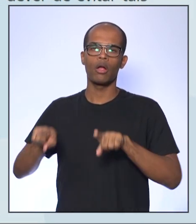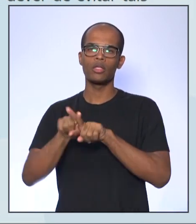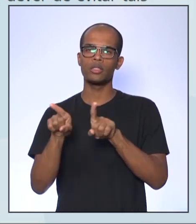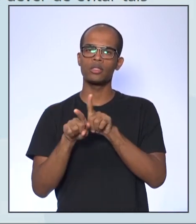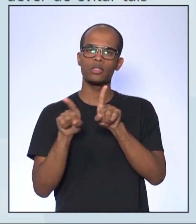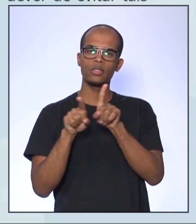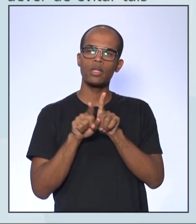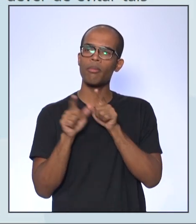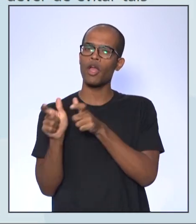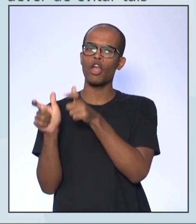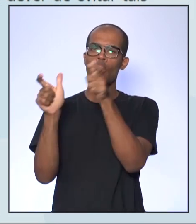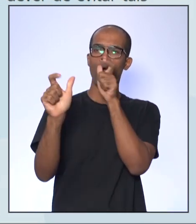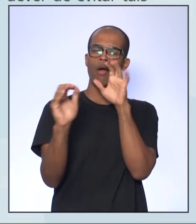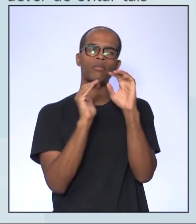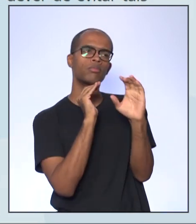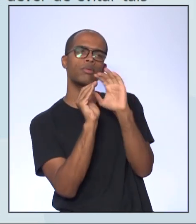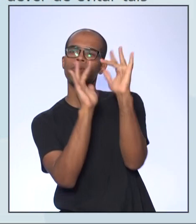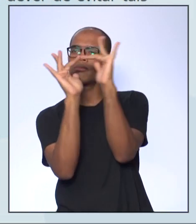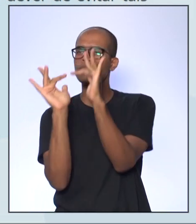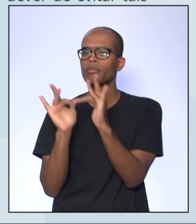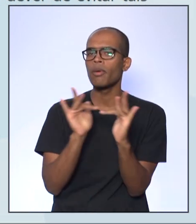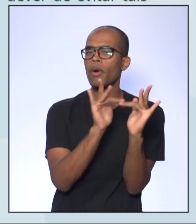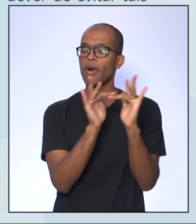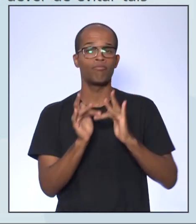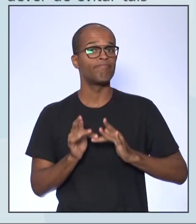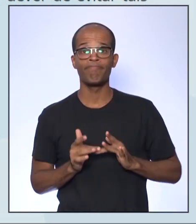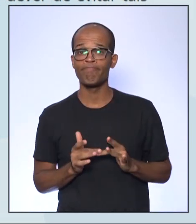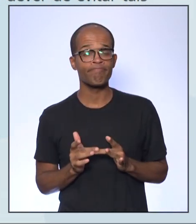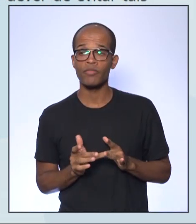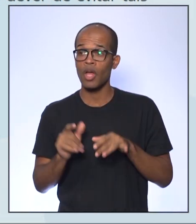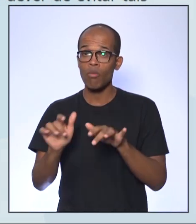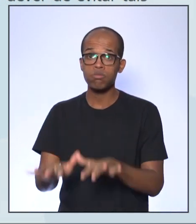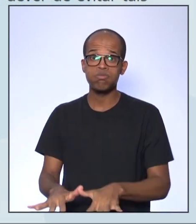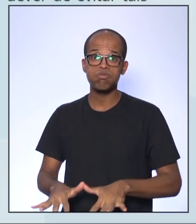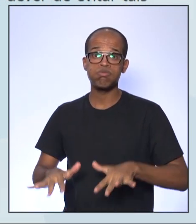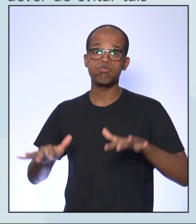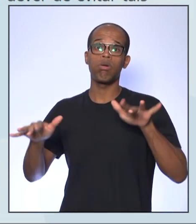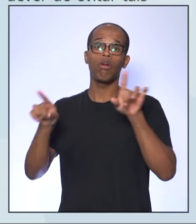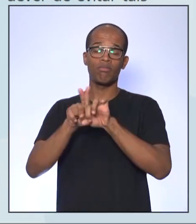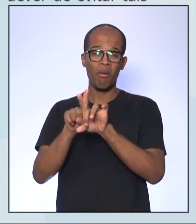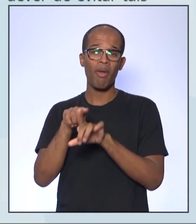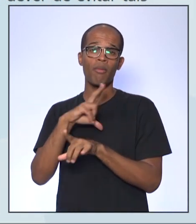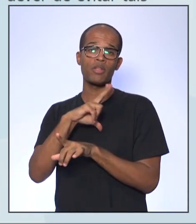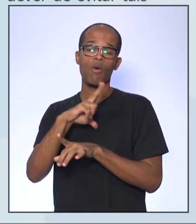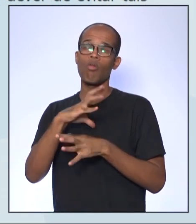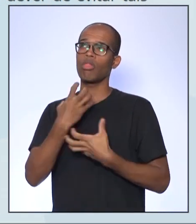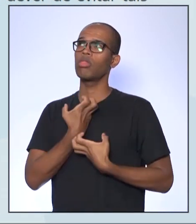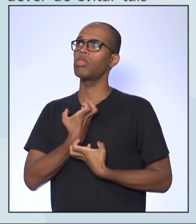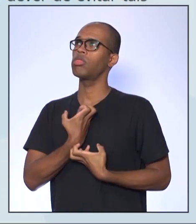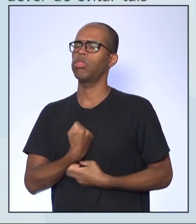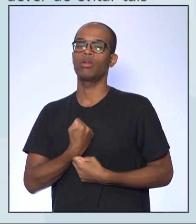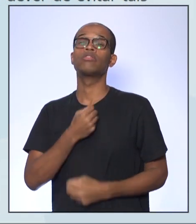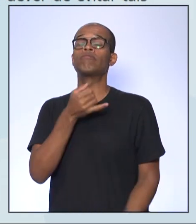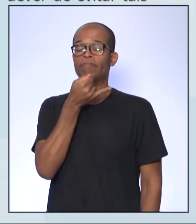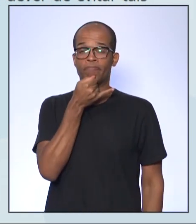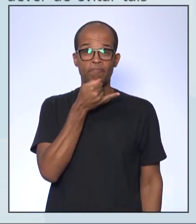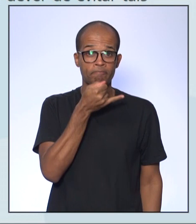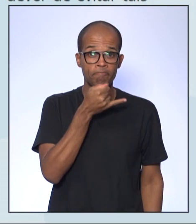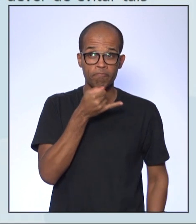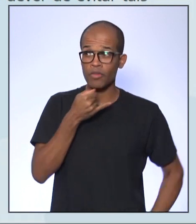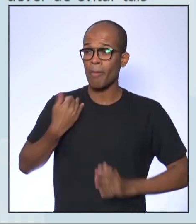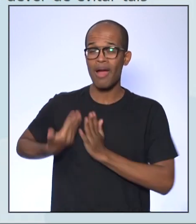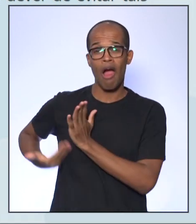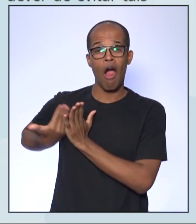os vários pontos da cidade, essas inundações causam desastres pessoais lamentáveis, muitas perdas